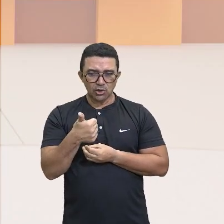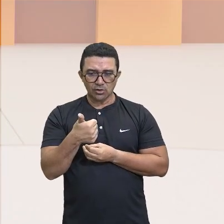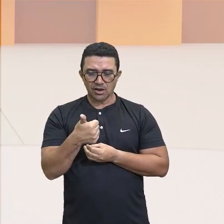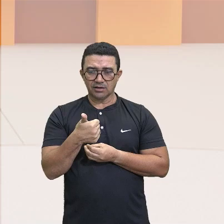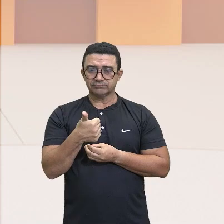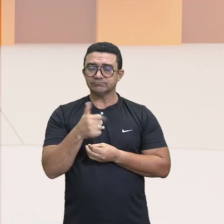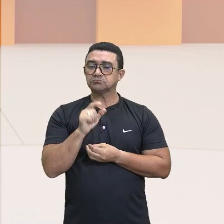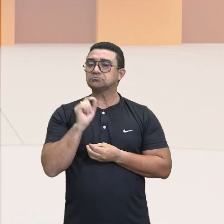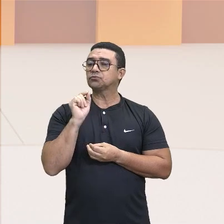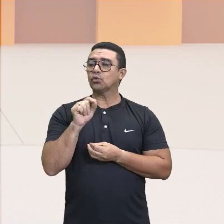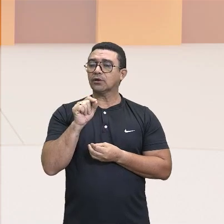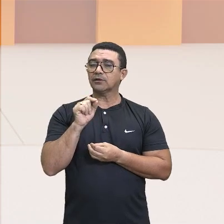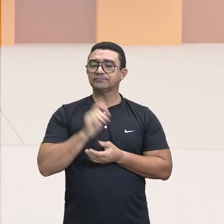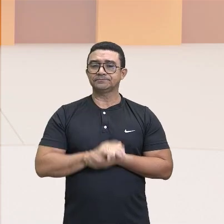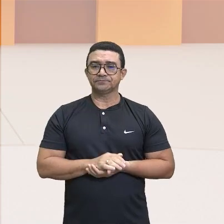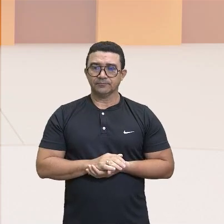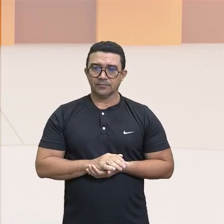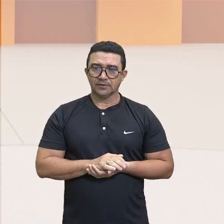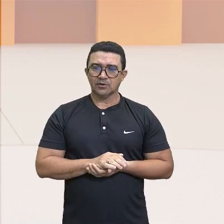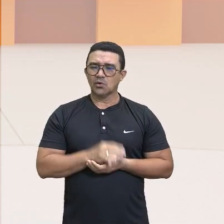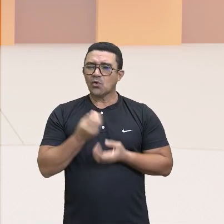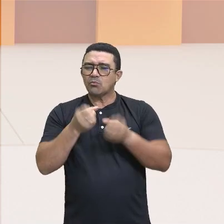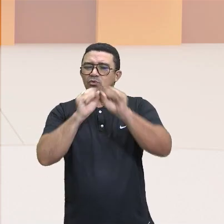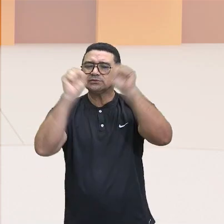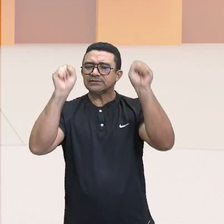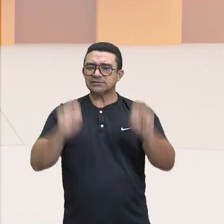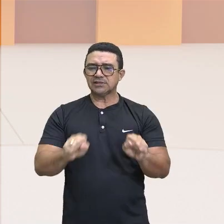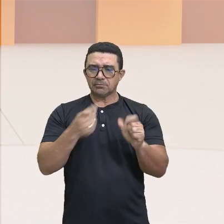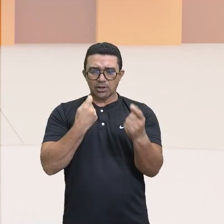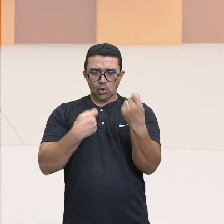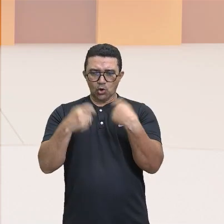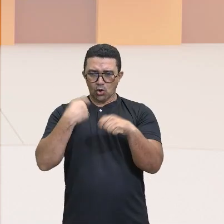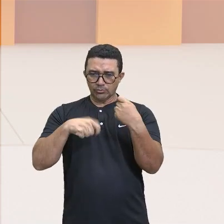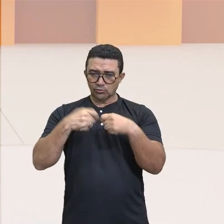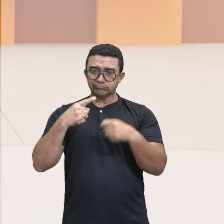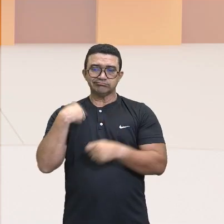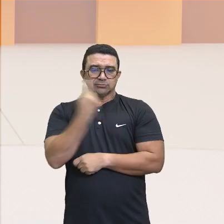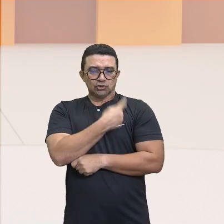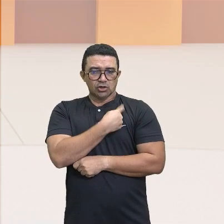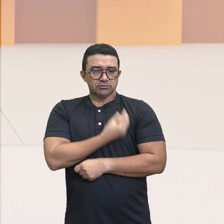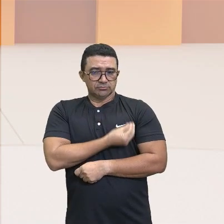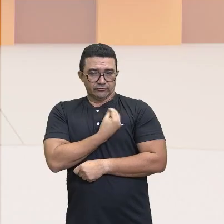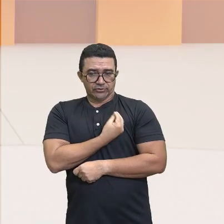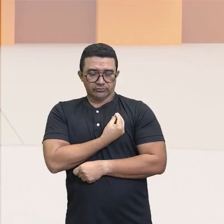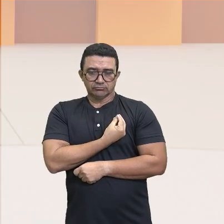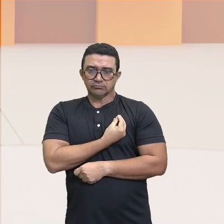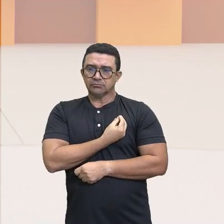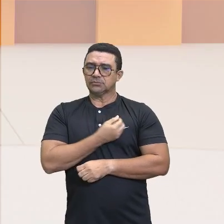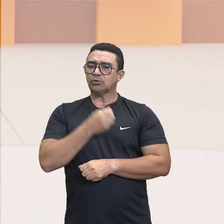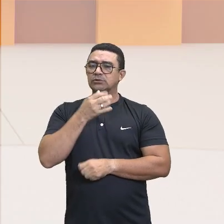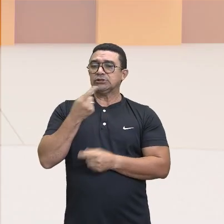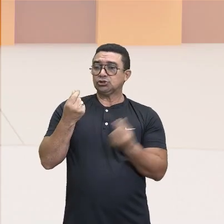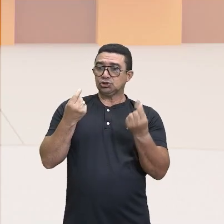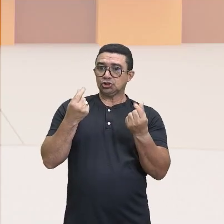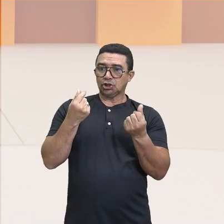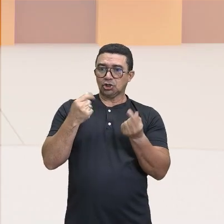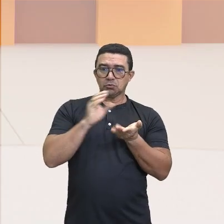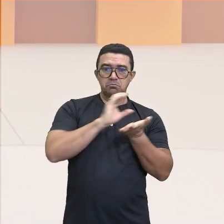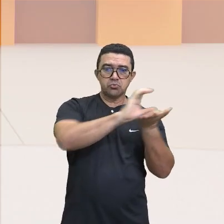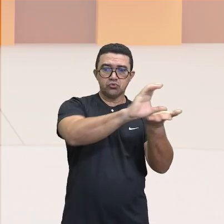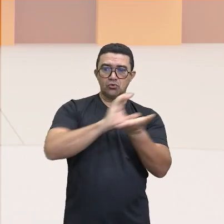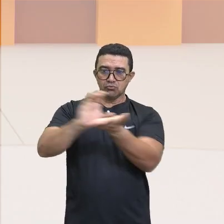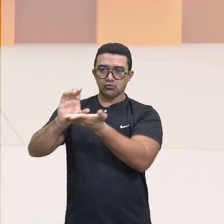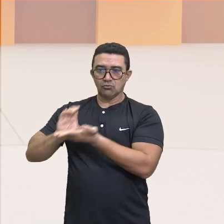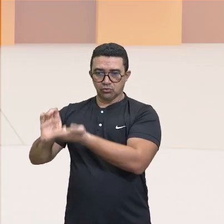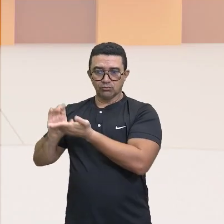entendimento é entender ali a questão do sistema econômico que a gente vive. Ora, o dinheiro circula no mundo, mas ele só circula para quem